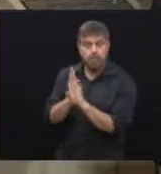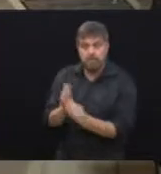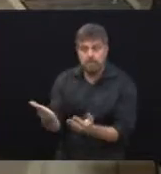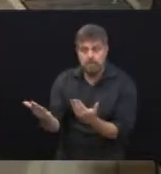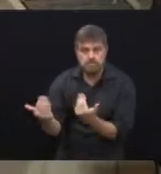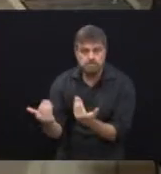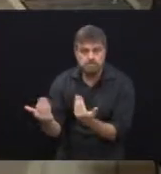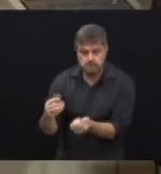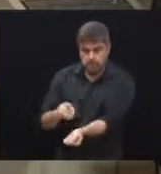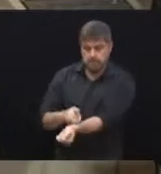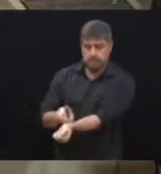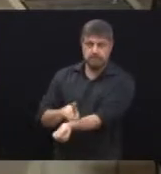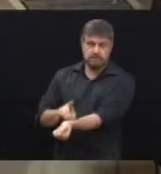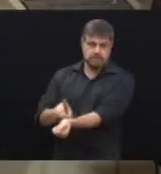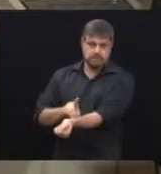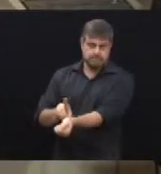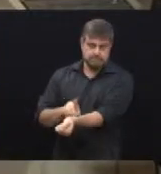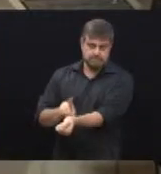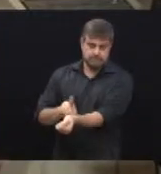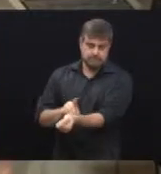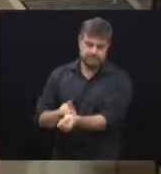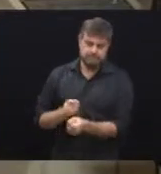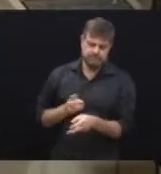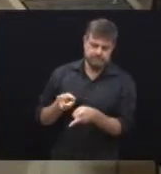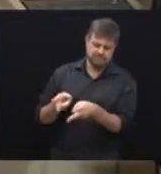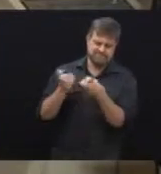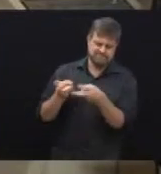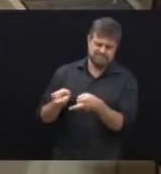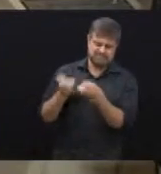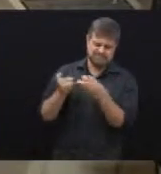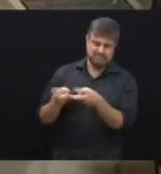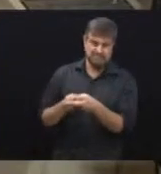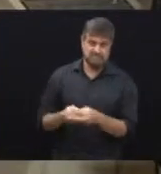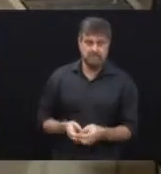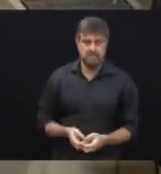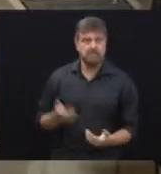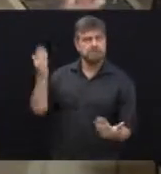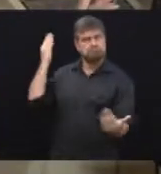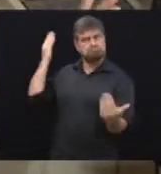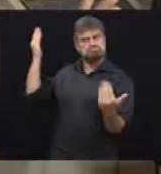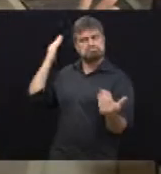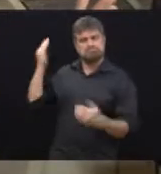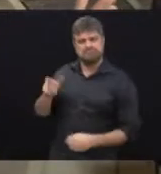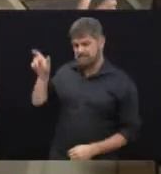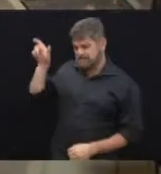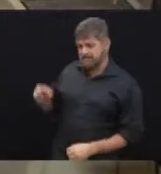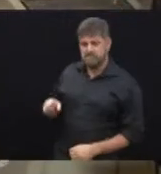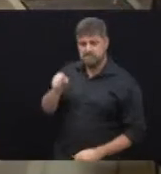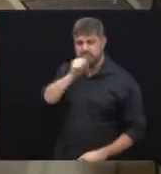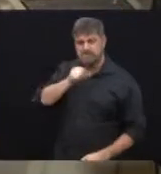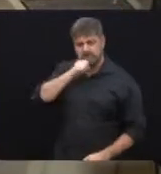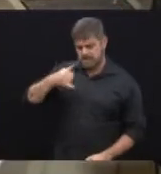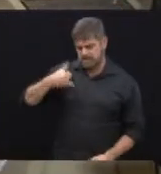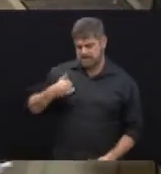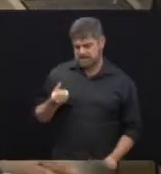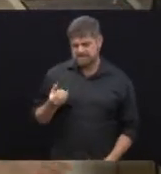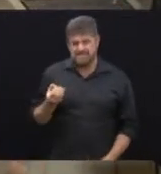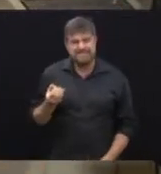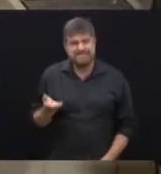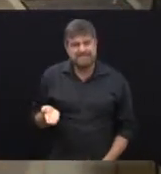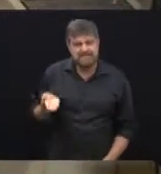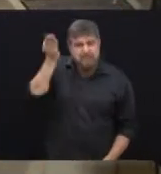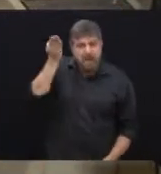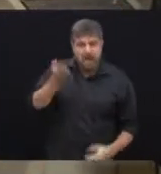jovem diabético, assim. Então a gente começa a perceber esse tipo de coisa que só aparecia mais em pacientes acima de 60